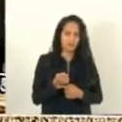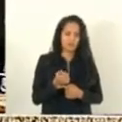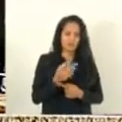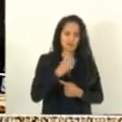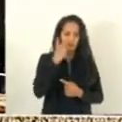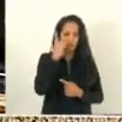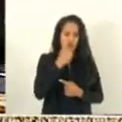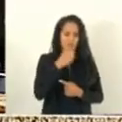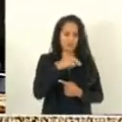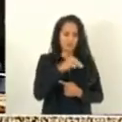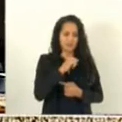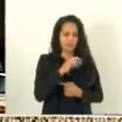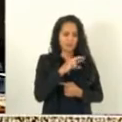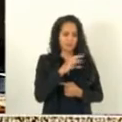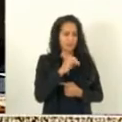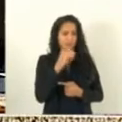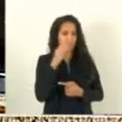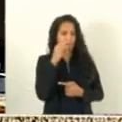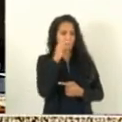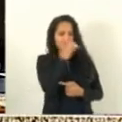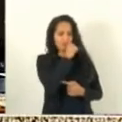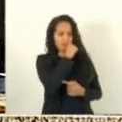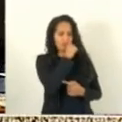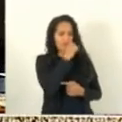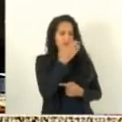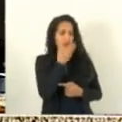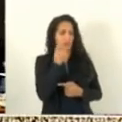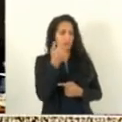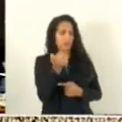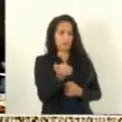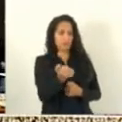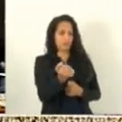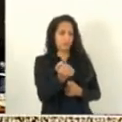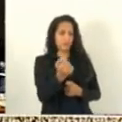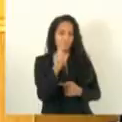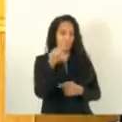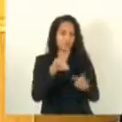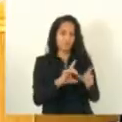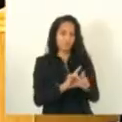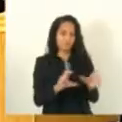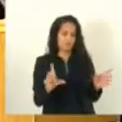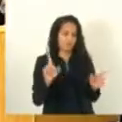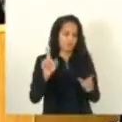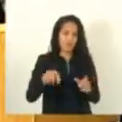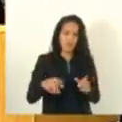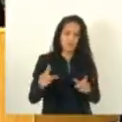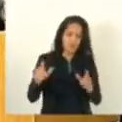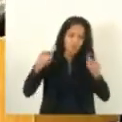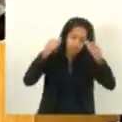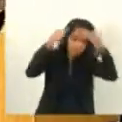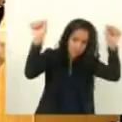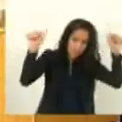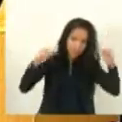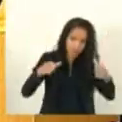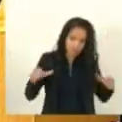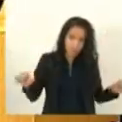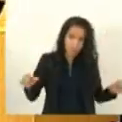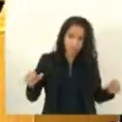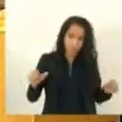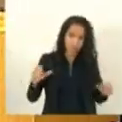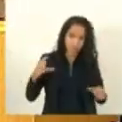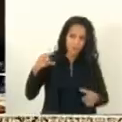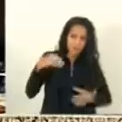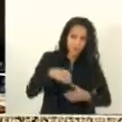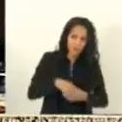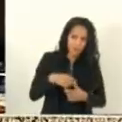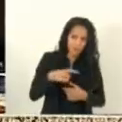deputado Marcelo, é tão rápido que é muito melhor Vossa Excelência ser democrático. A placa do Cais das Artes tem o nome da... Eu não consigo